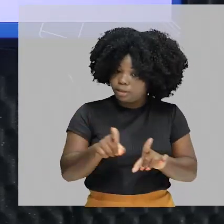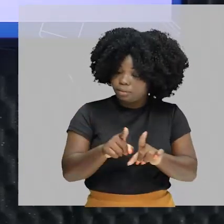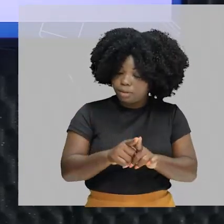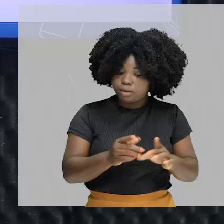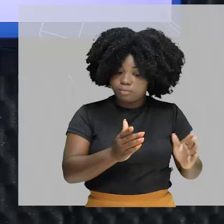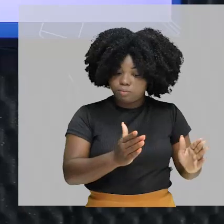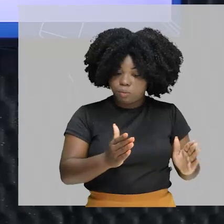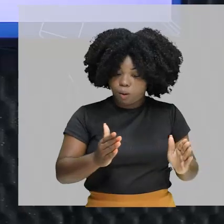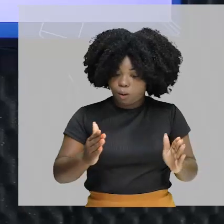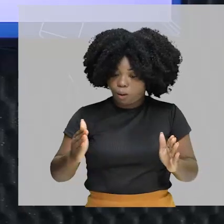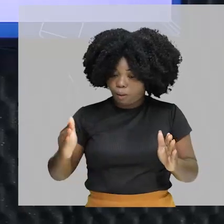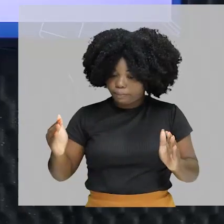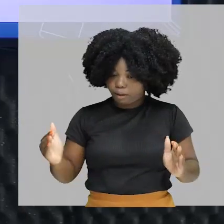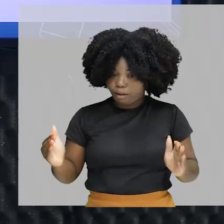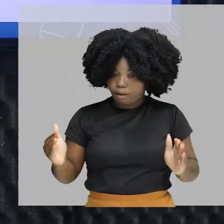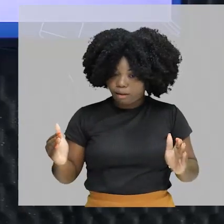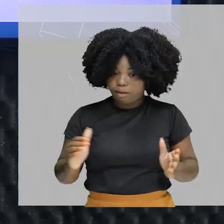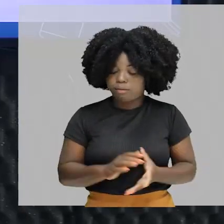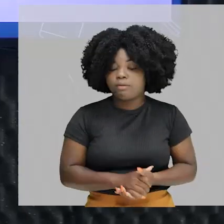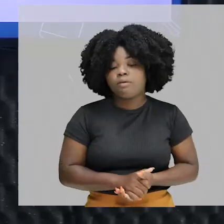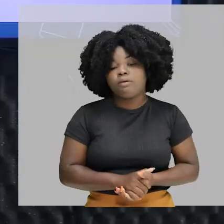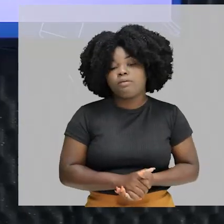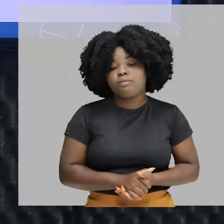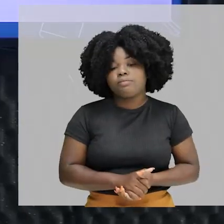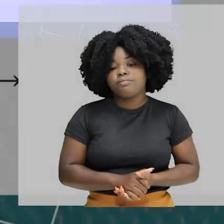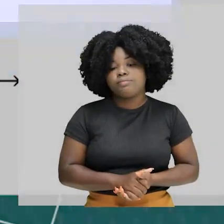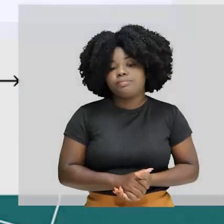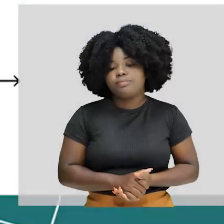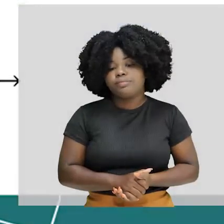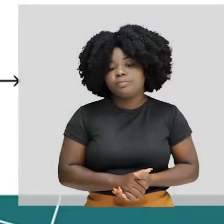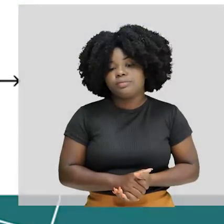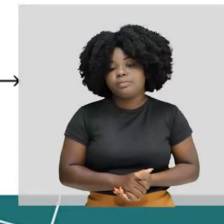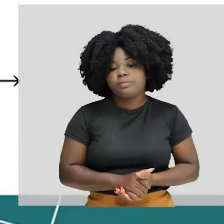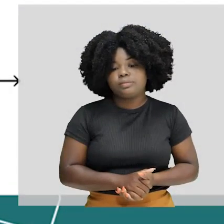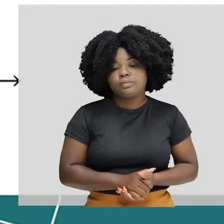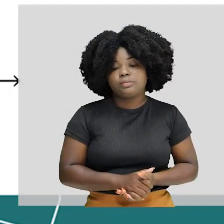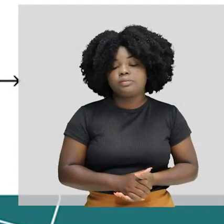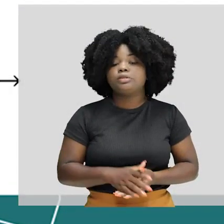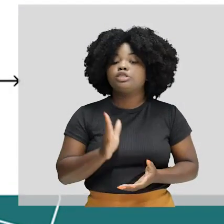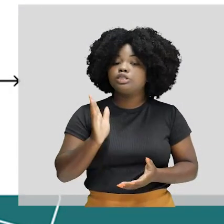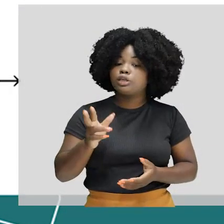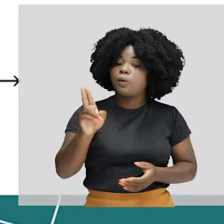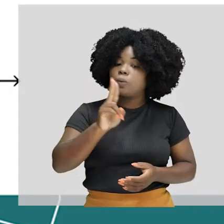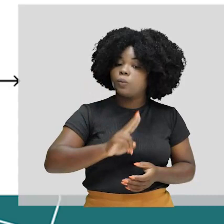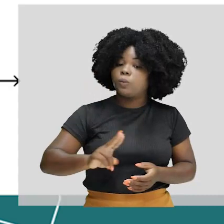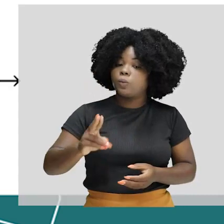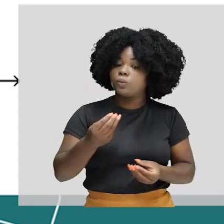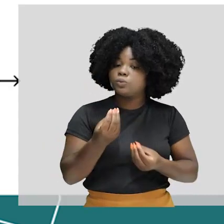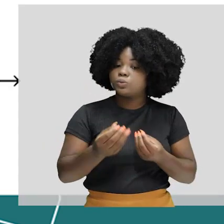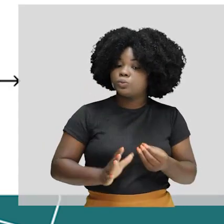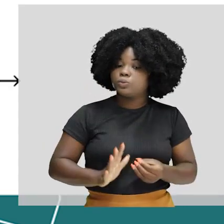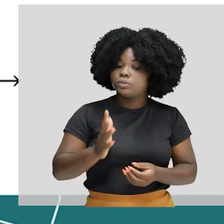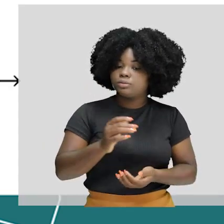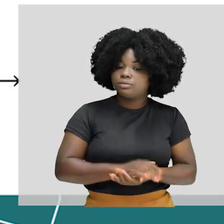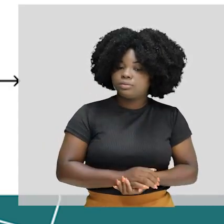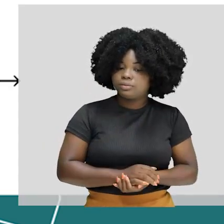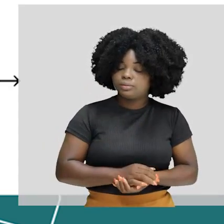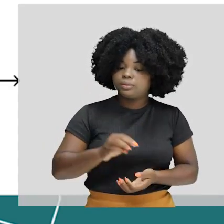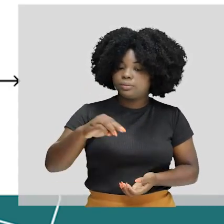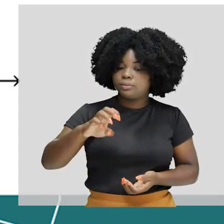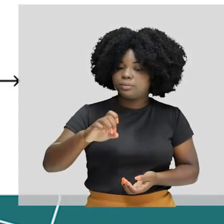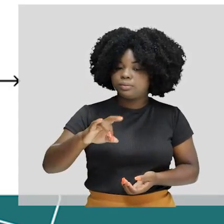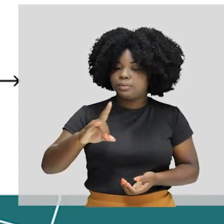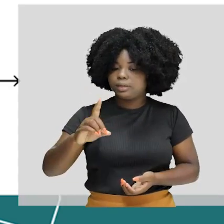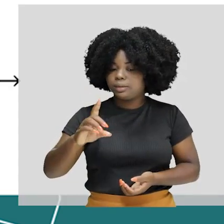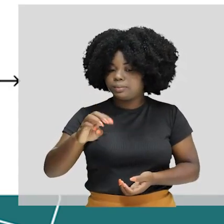uma PG, tá? E, por formar uma PG, eu já uso a propriedade chamada média